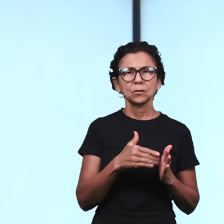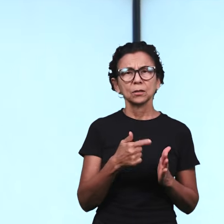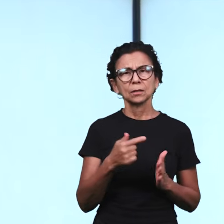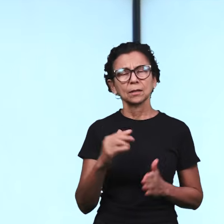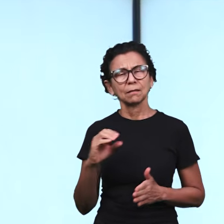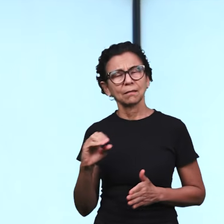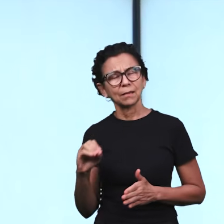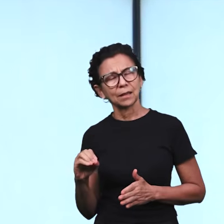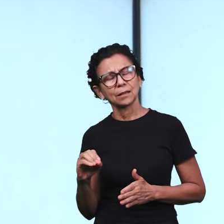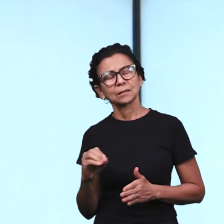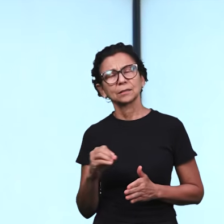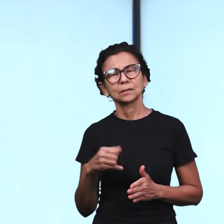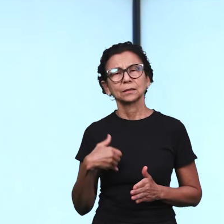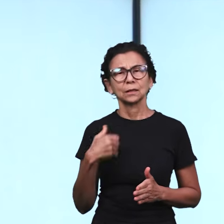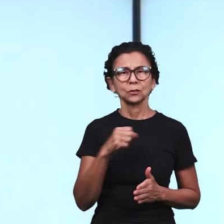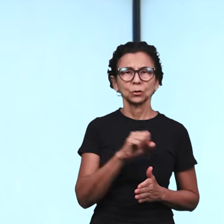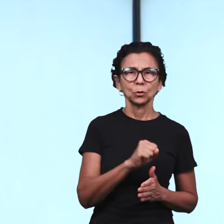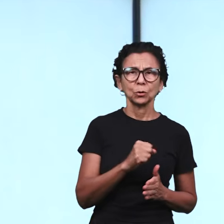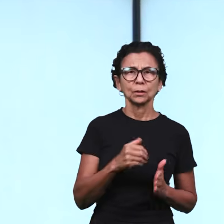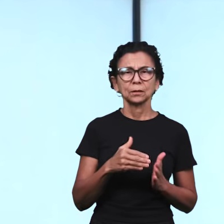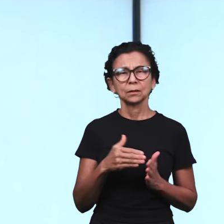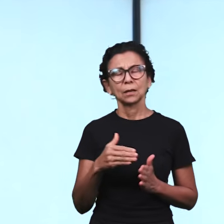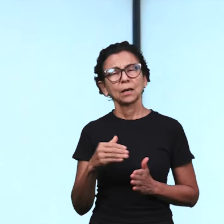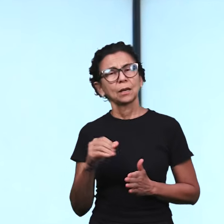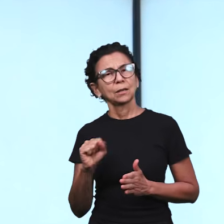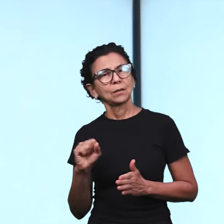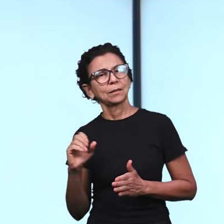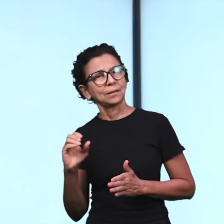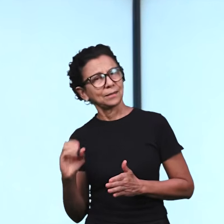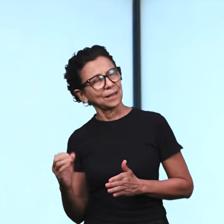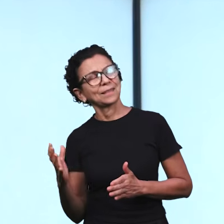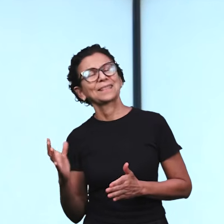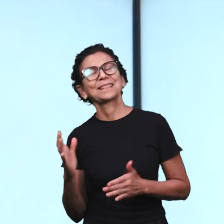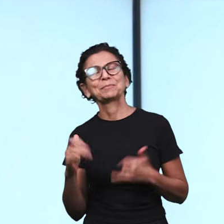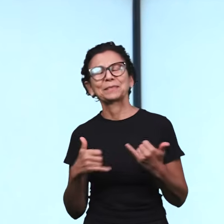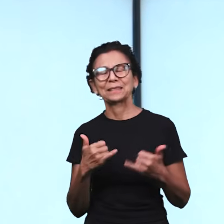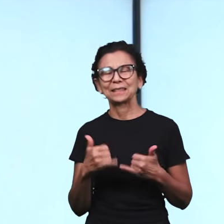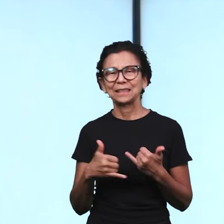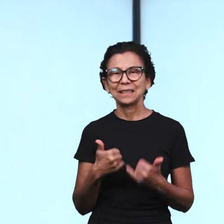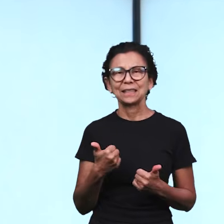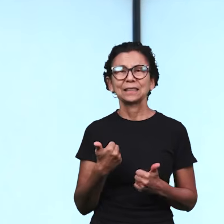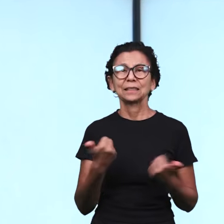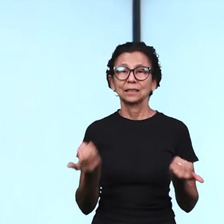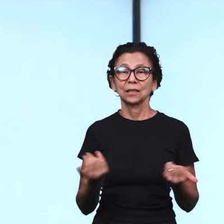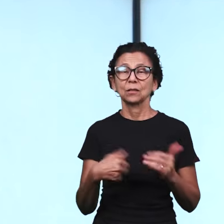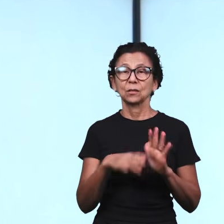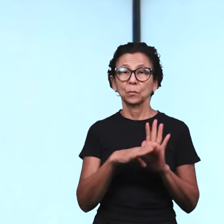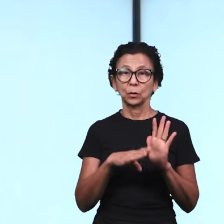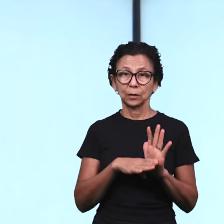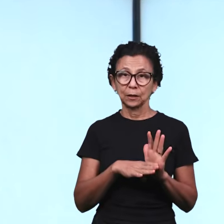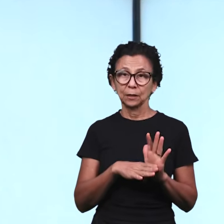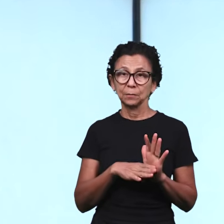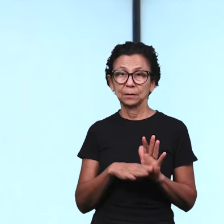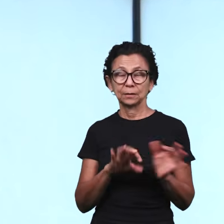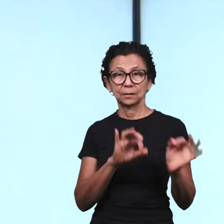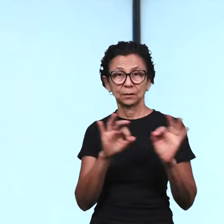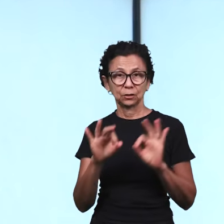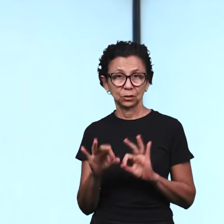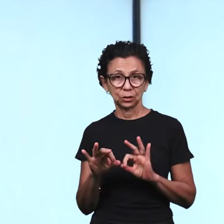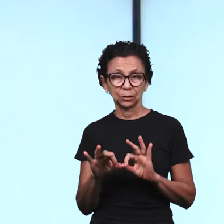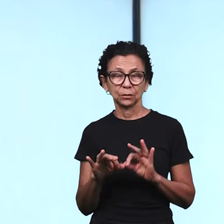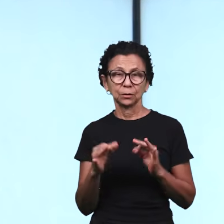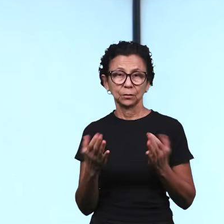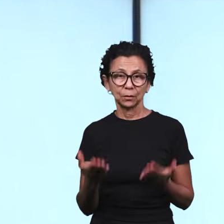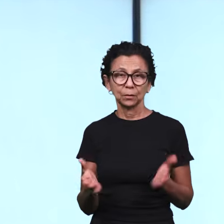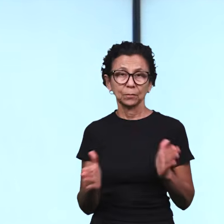80. Se você é jovem, então você está no programa certo. Programa Os Dias da Minha Mocidade. Nós vamos